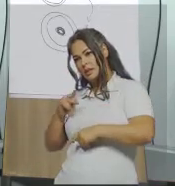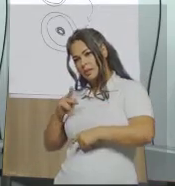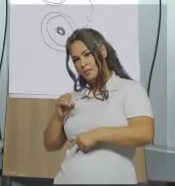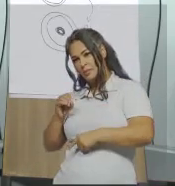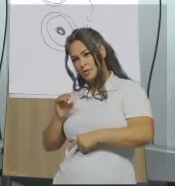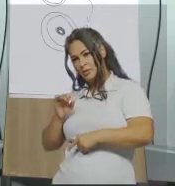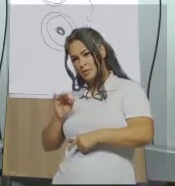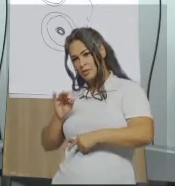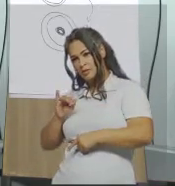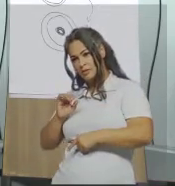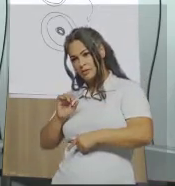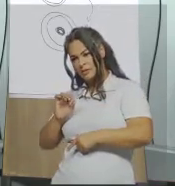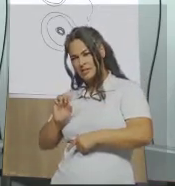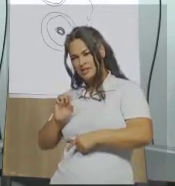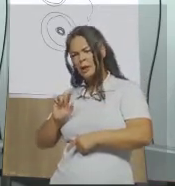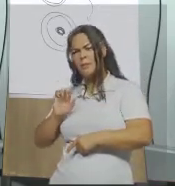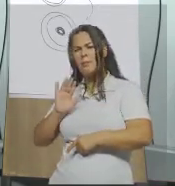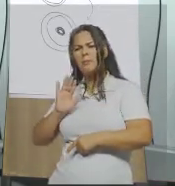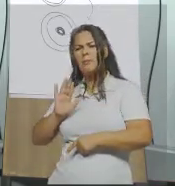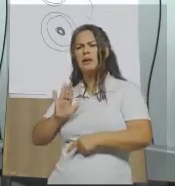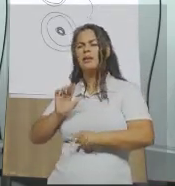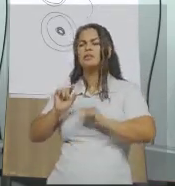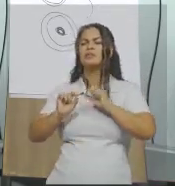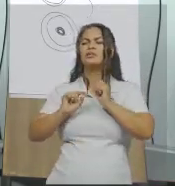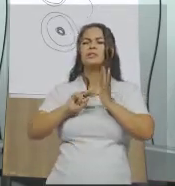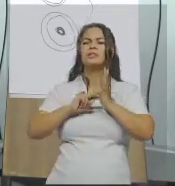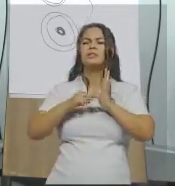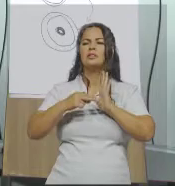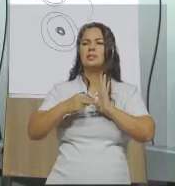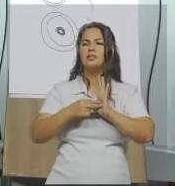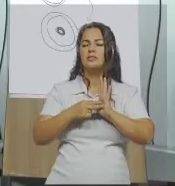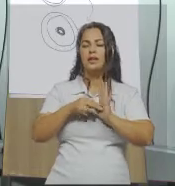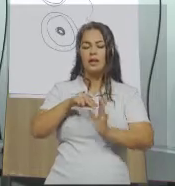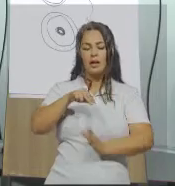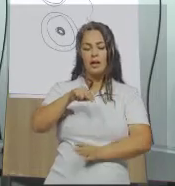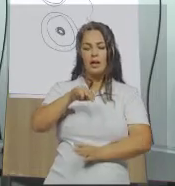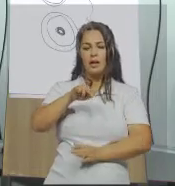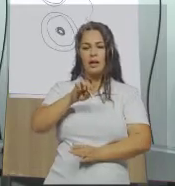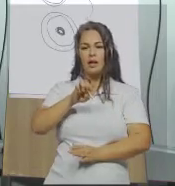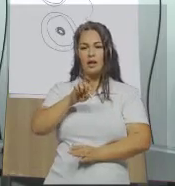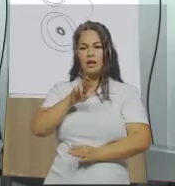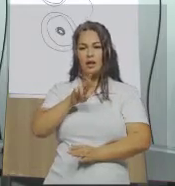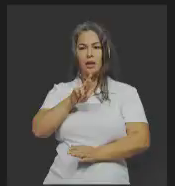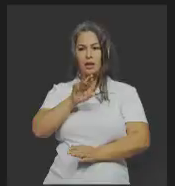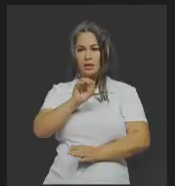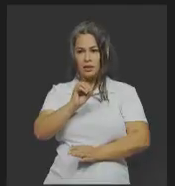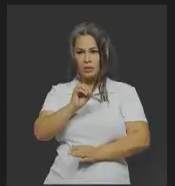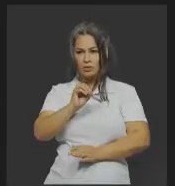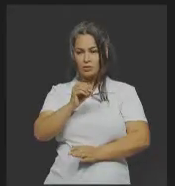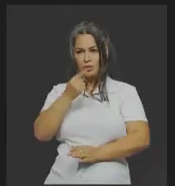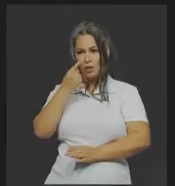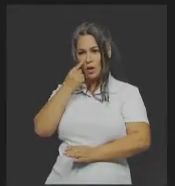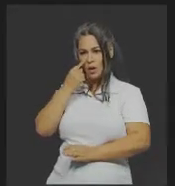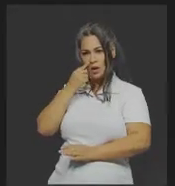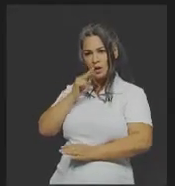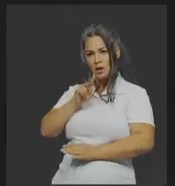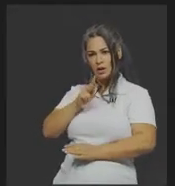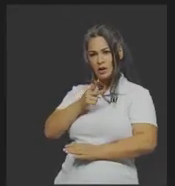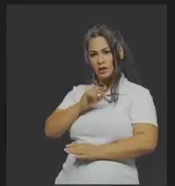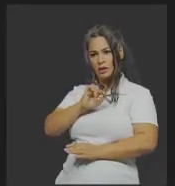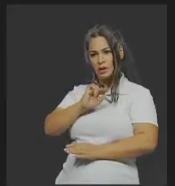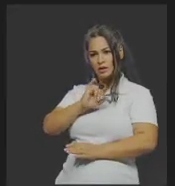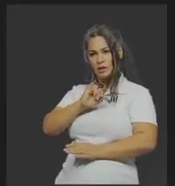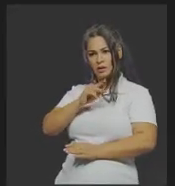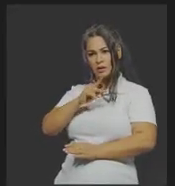O que seria essa neurohipófise, então? A neurohipófise, ela armazena e libera os